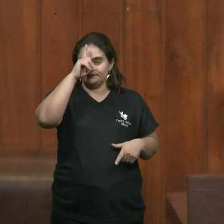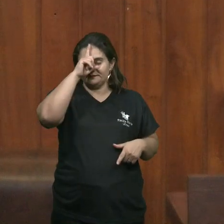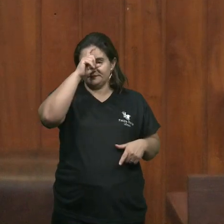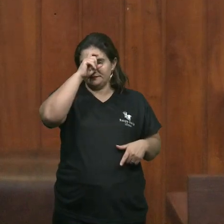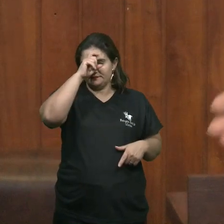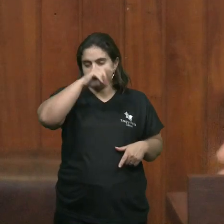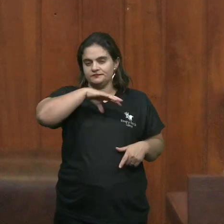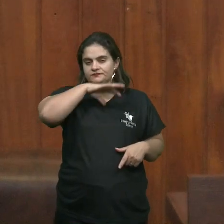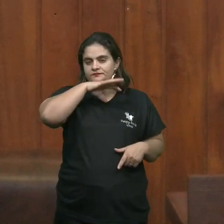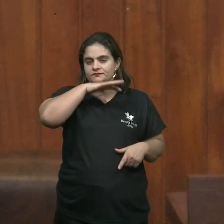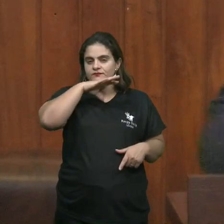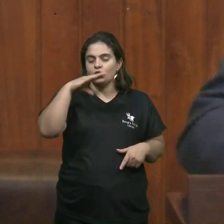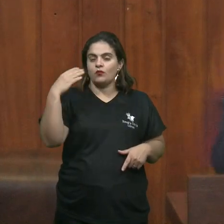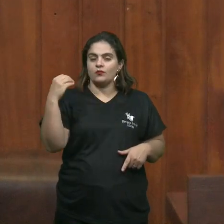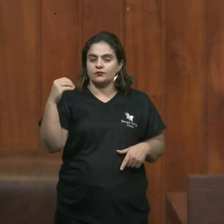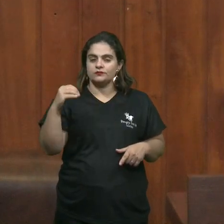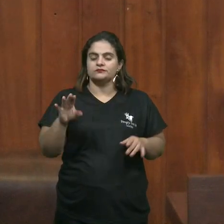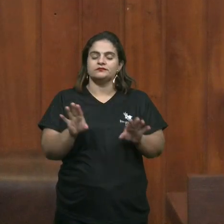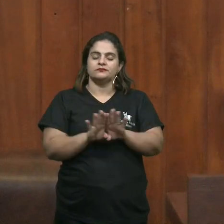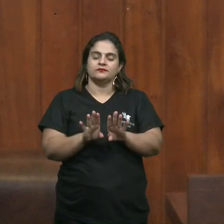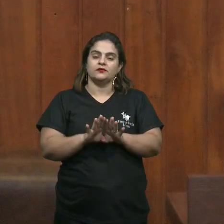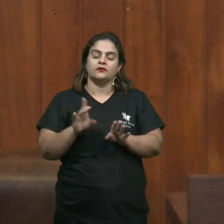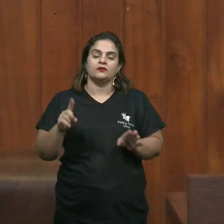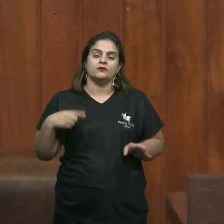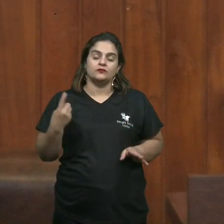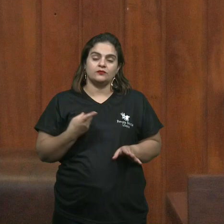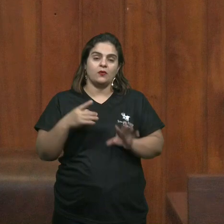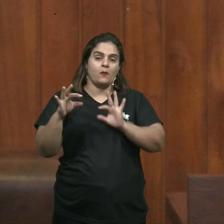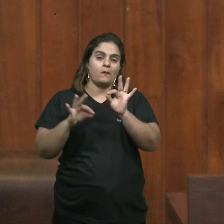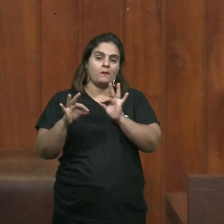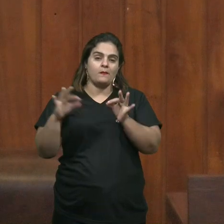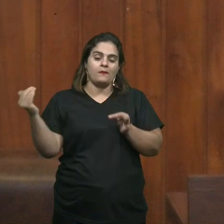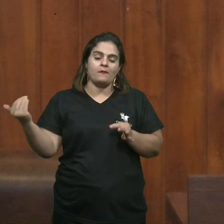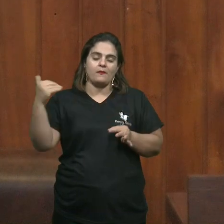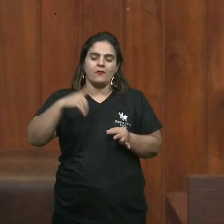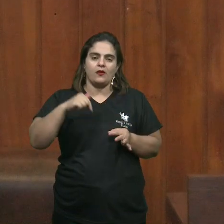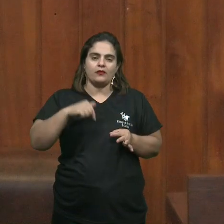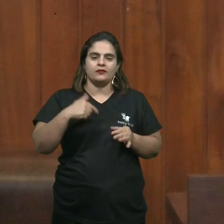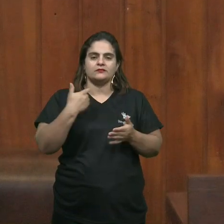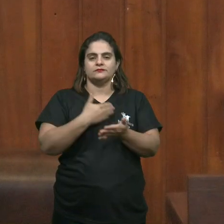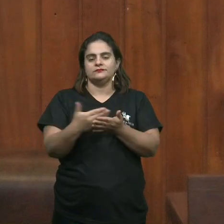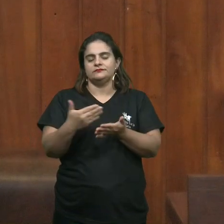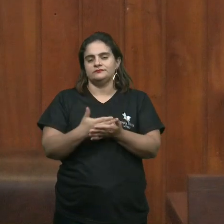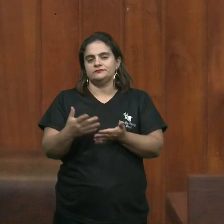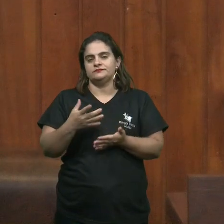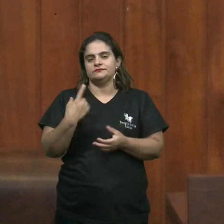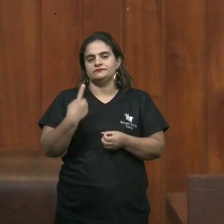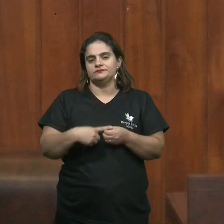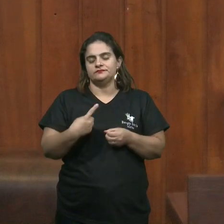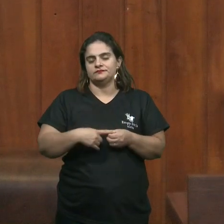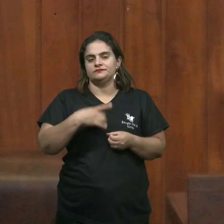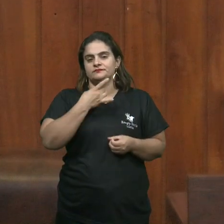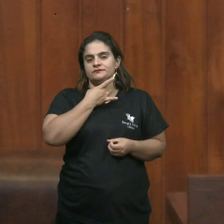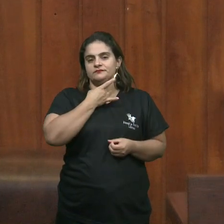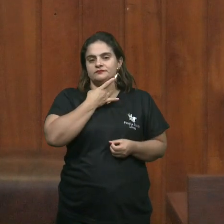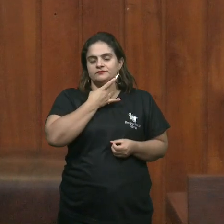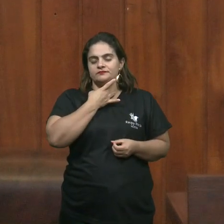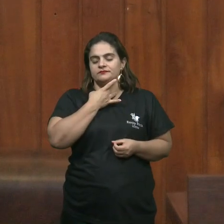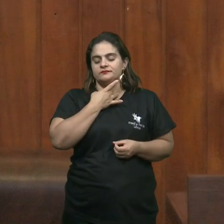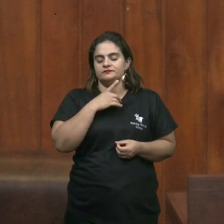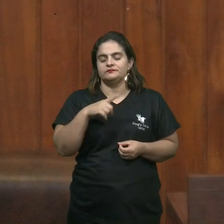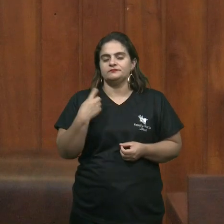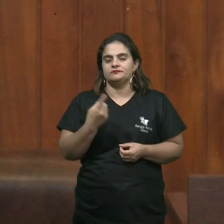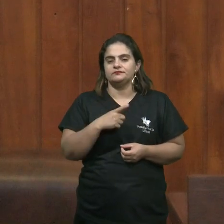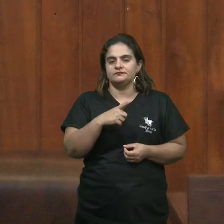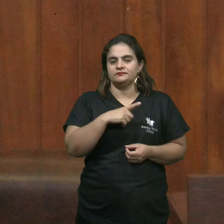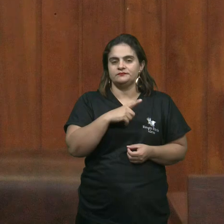trouxemos para Ourinhos, nós trouxemos para Marília, vereador Evandro Galetti, vereador Marcos Rezende, para que